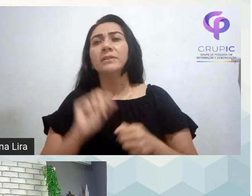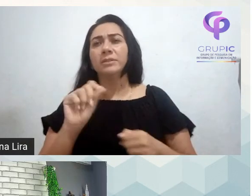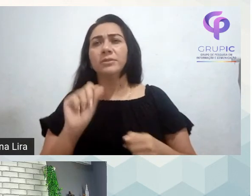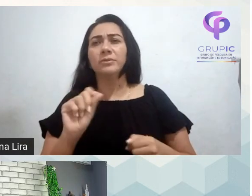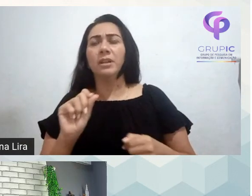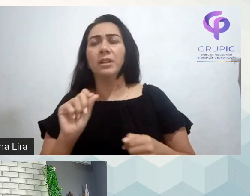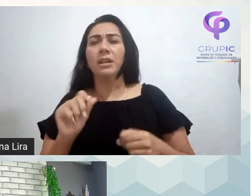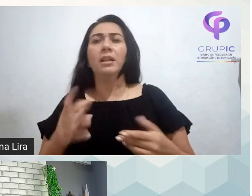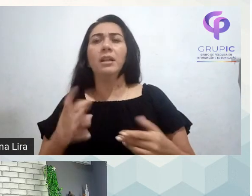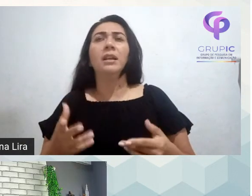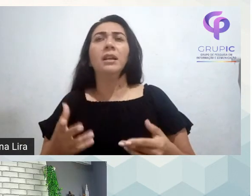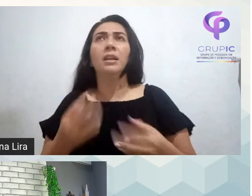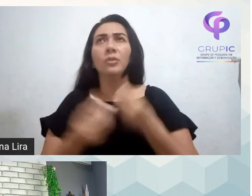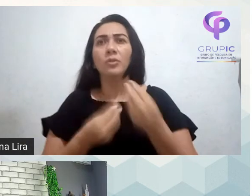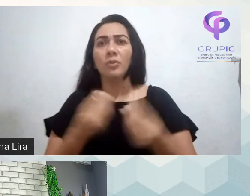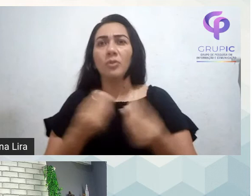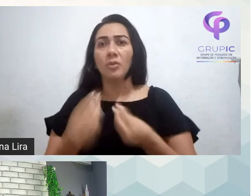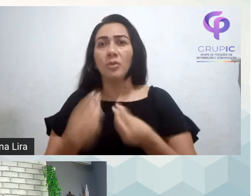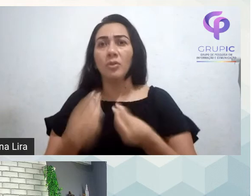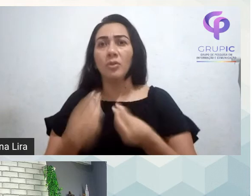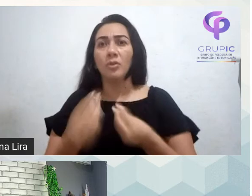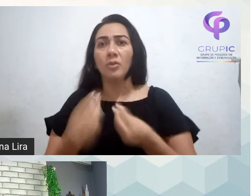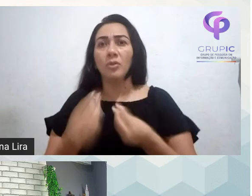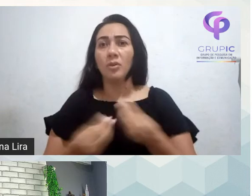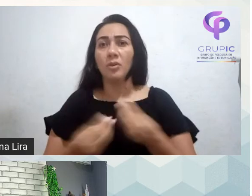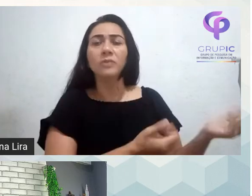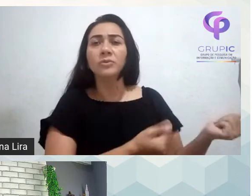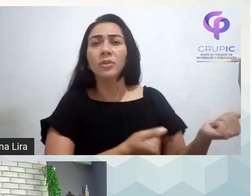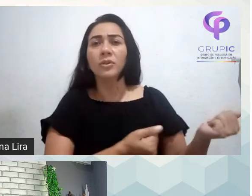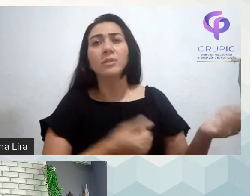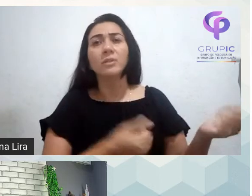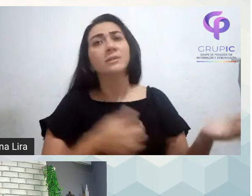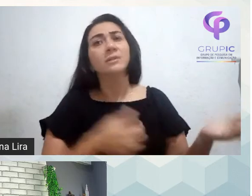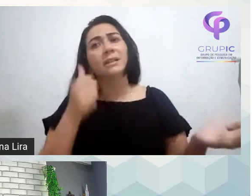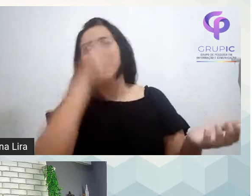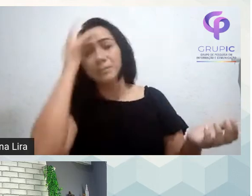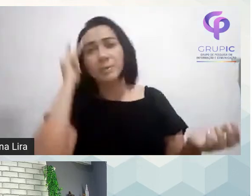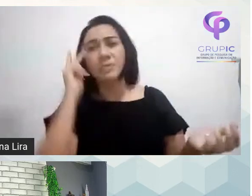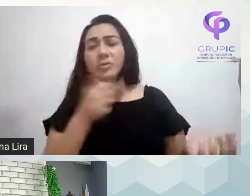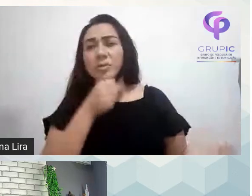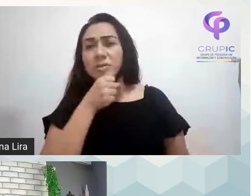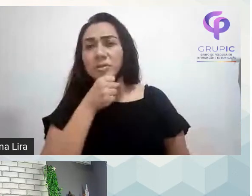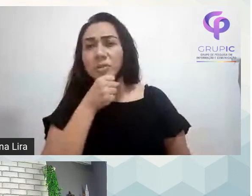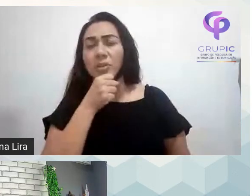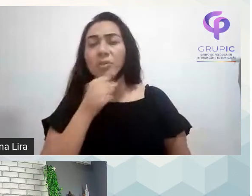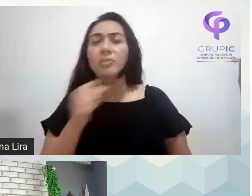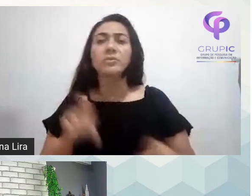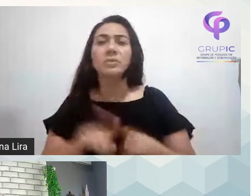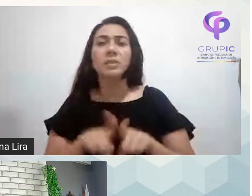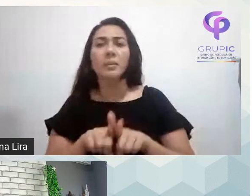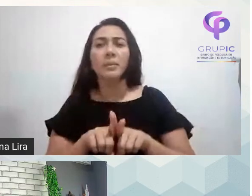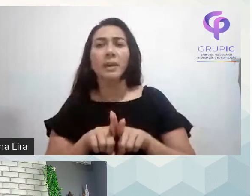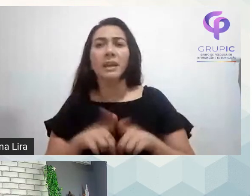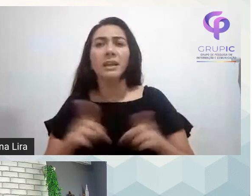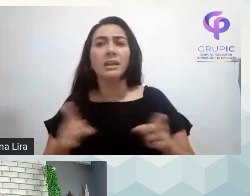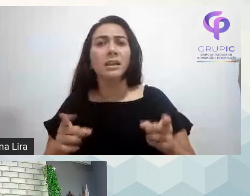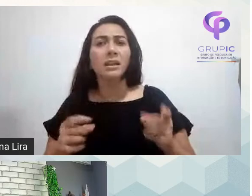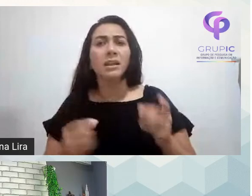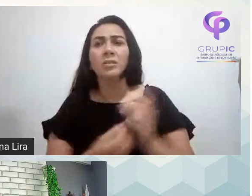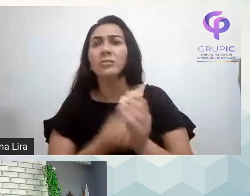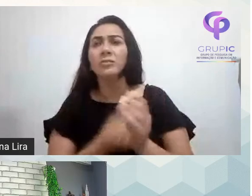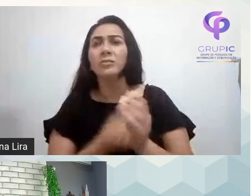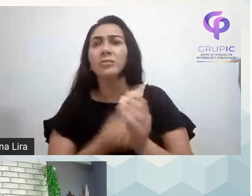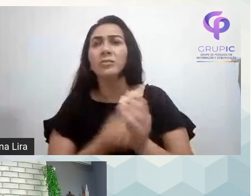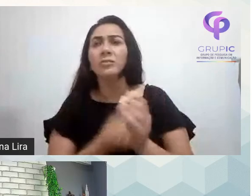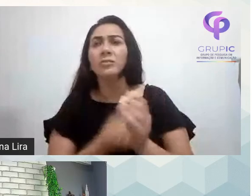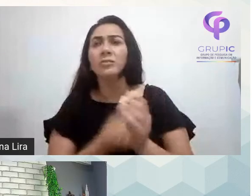Adolescência, tem o Fundo do Idoso, tem o Pronaz e o Pronon, que são duas áreas da saúde que também oferecem